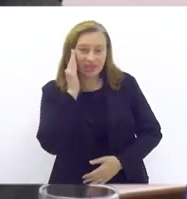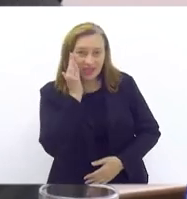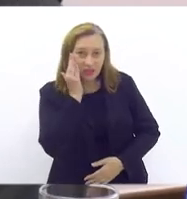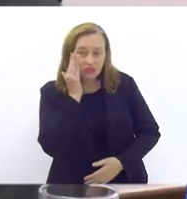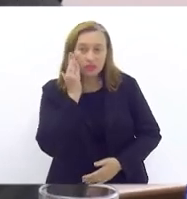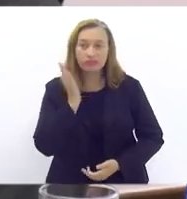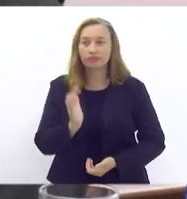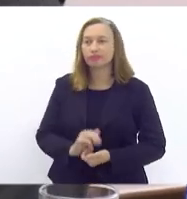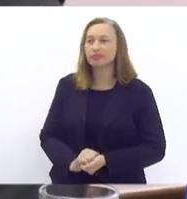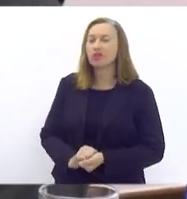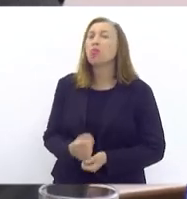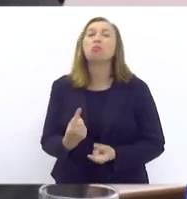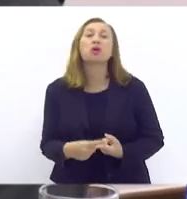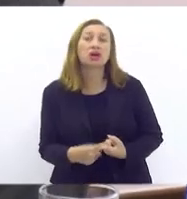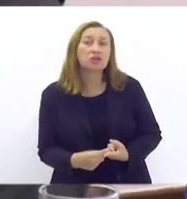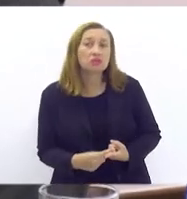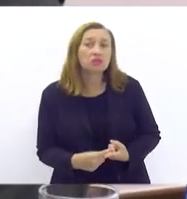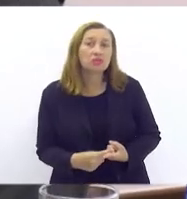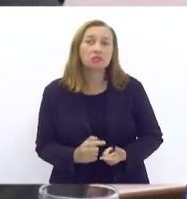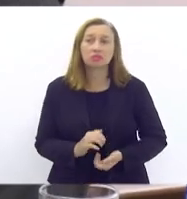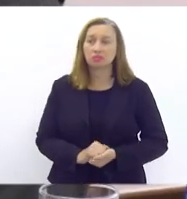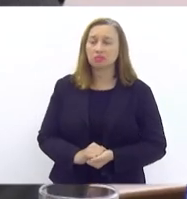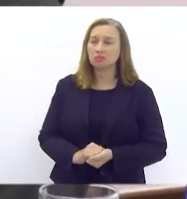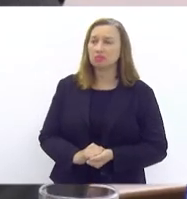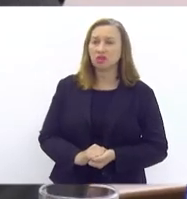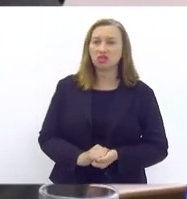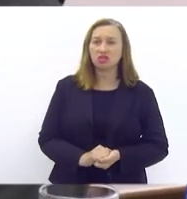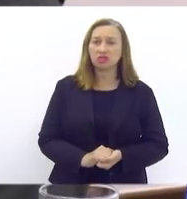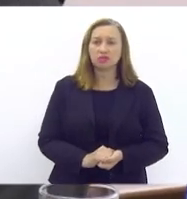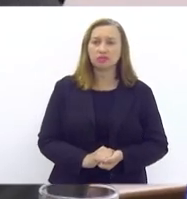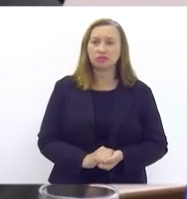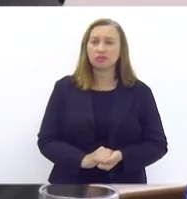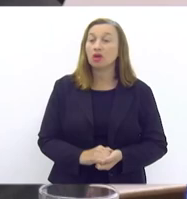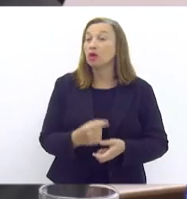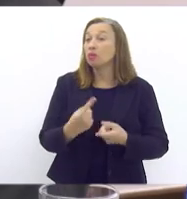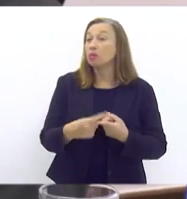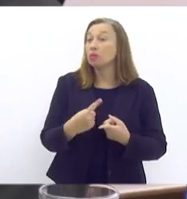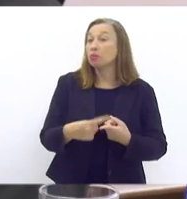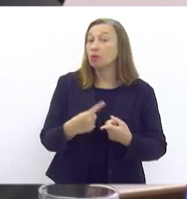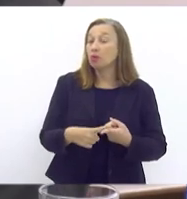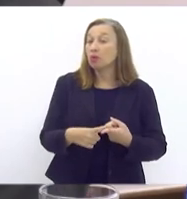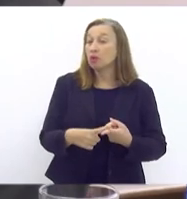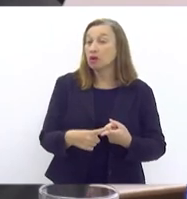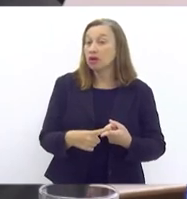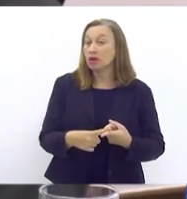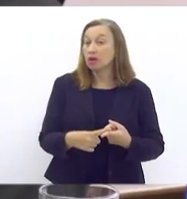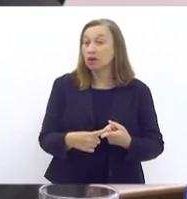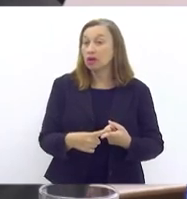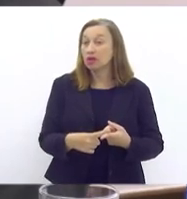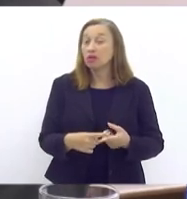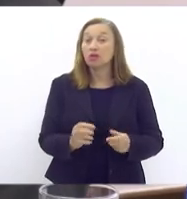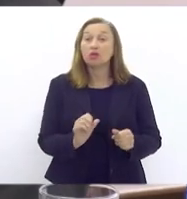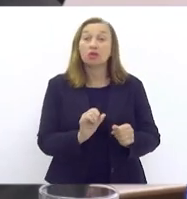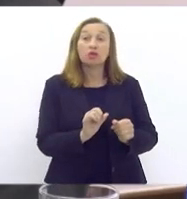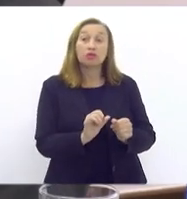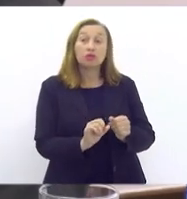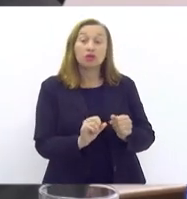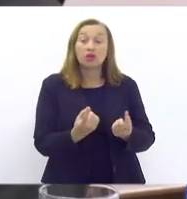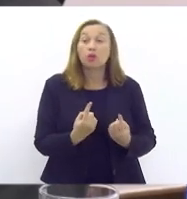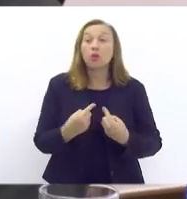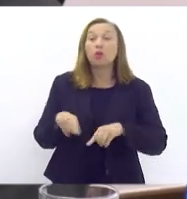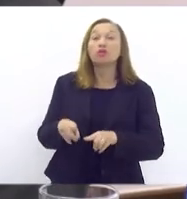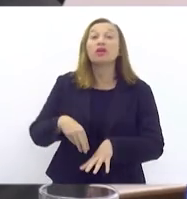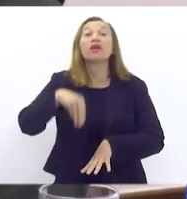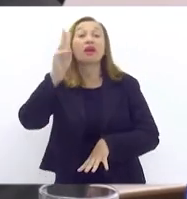isso Por quê que as condições coias foram feitas contra